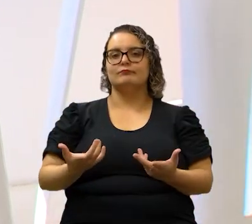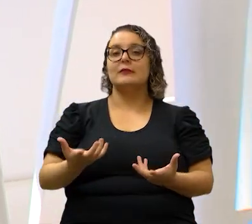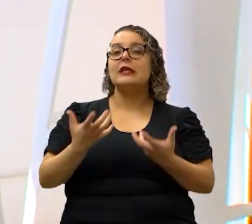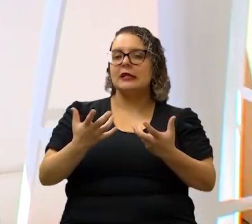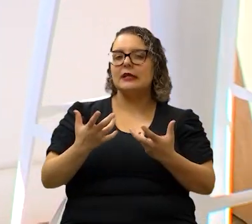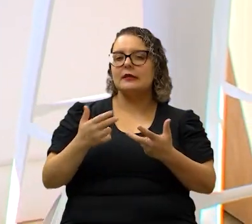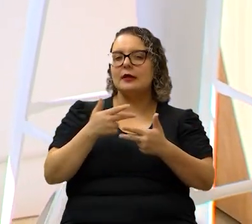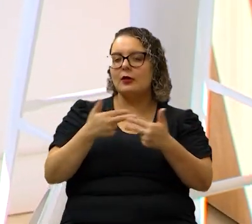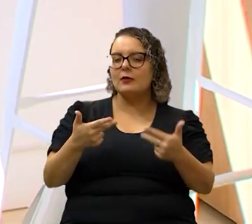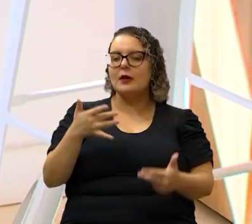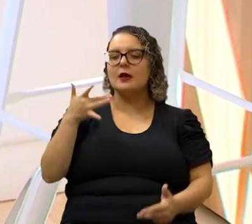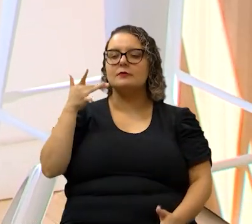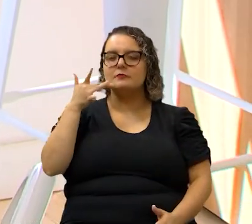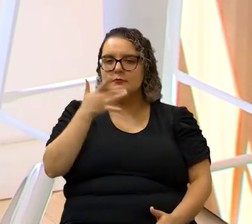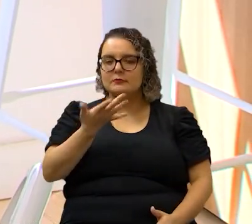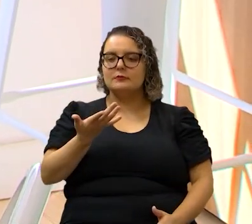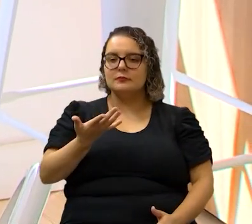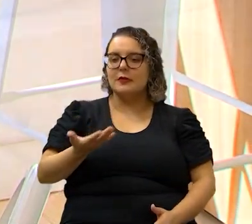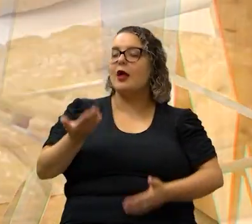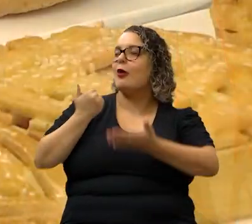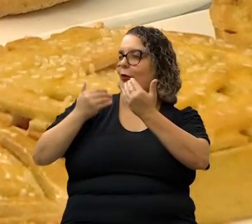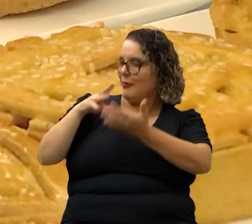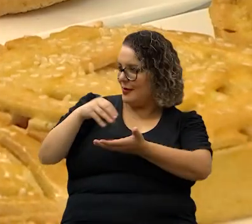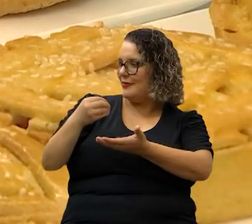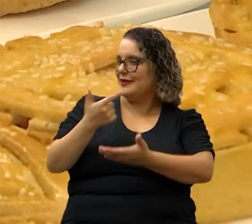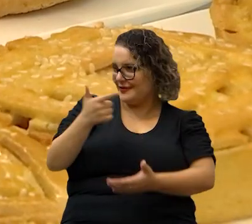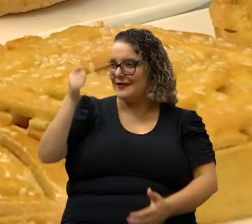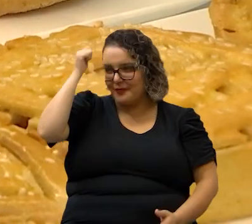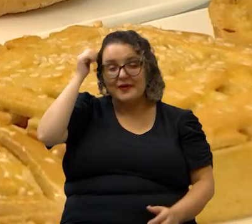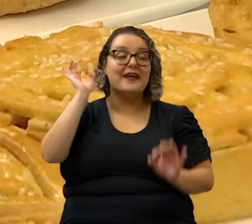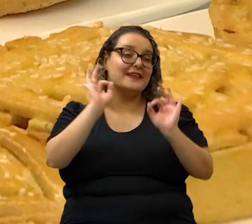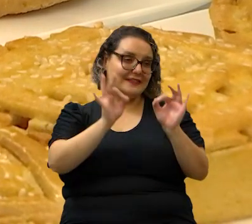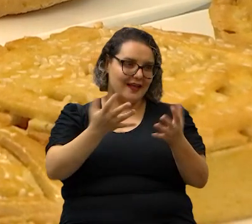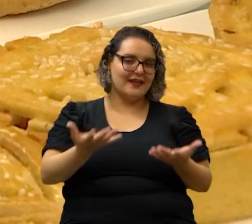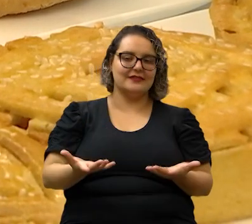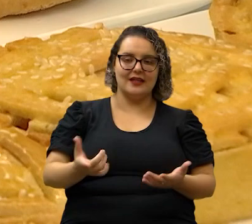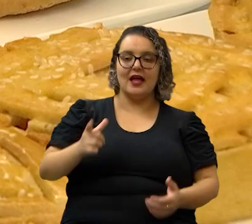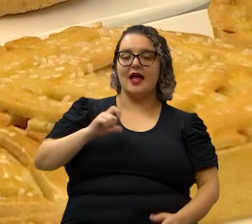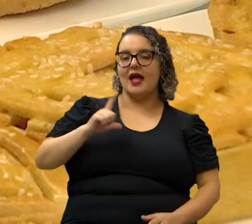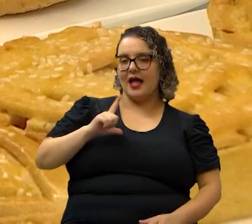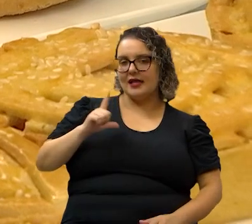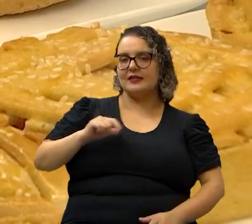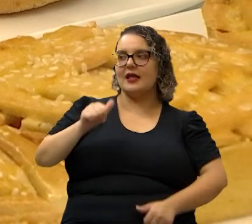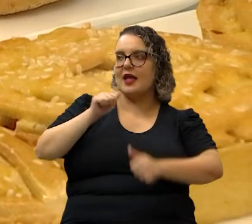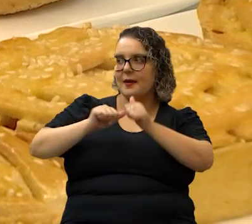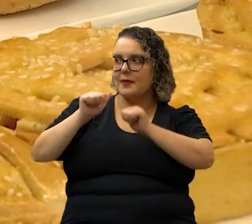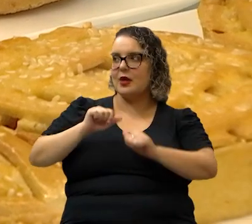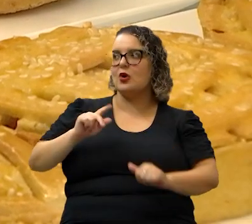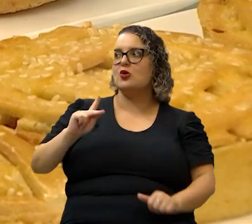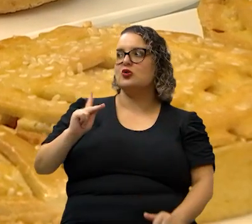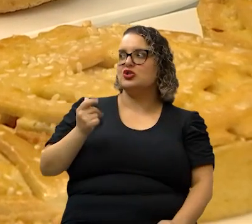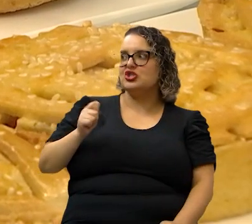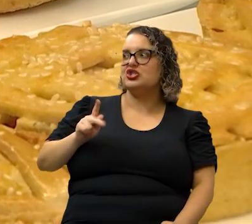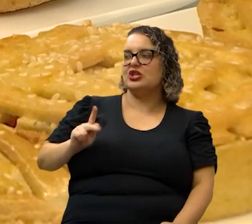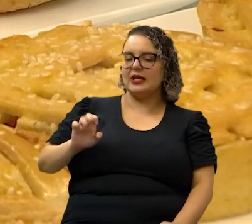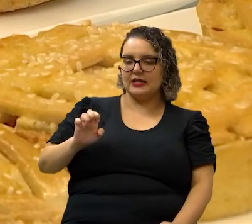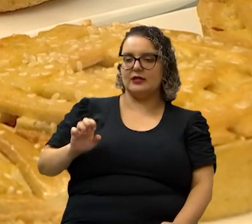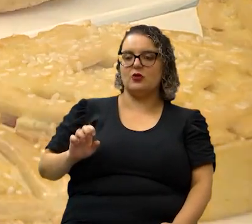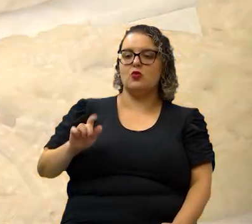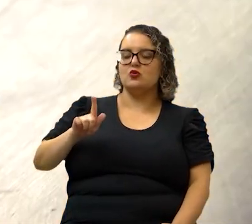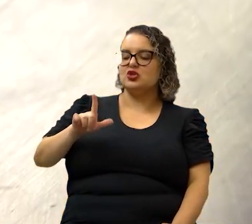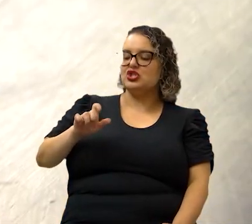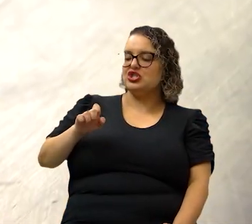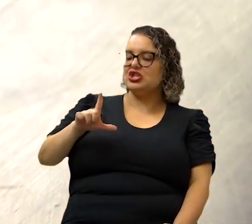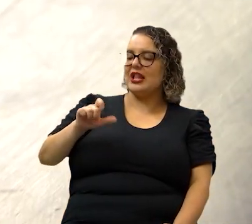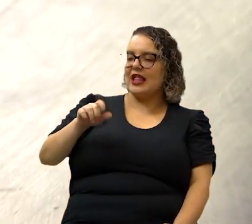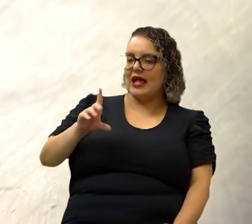quer algo gostoso. Comer um salgado sem culpa. Exatamente, bem isso. Aí nós temos as bebidas, nossos shakes feitos com